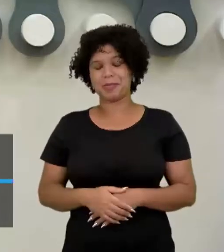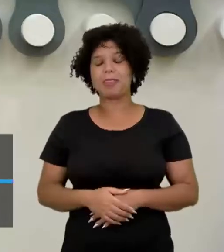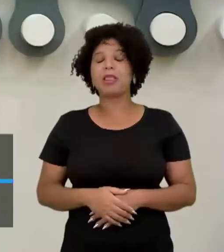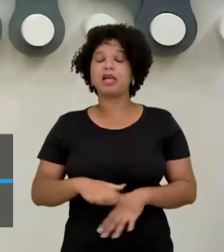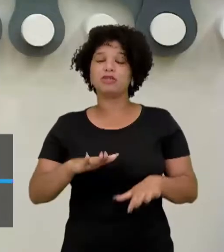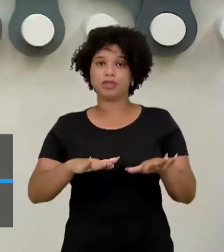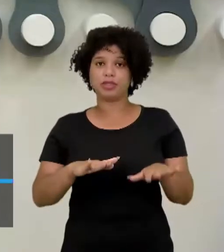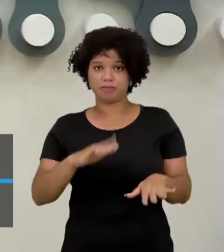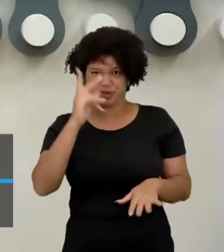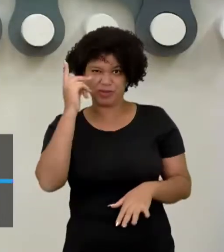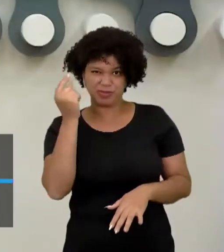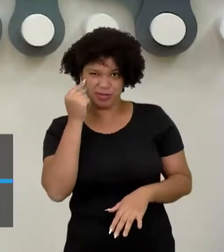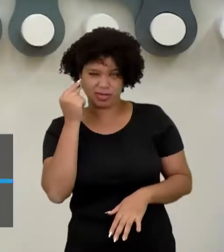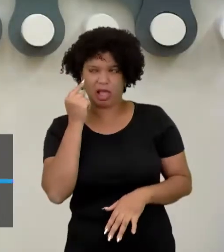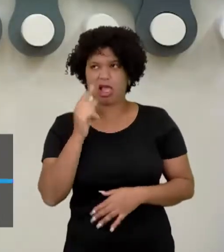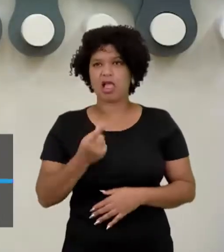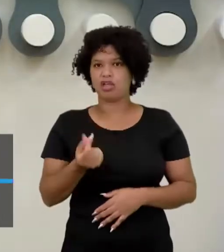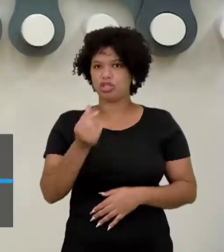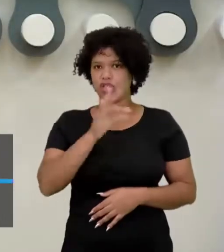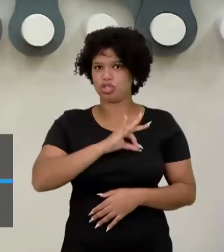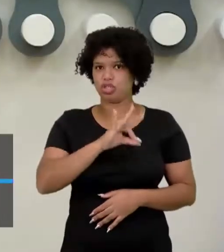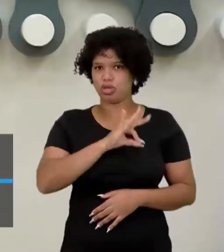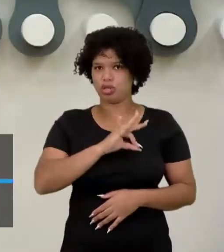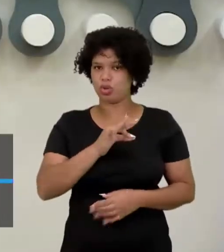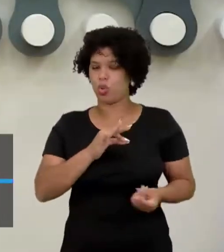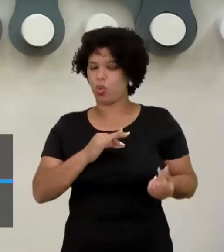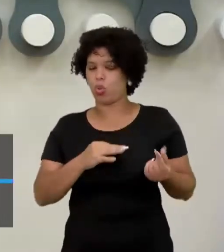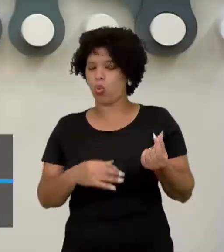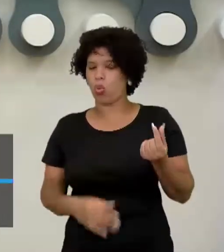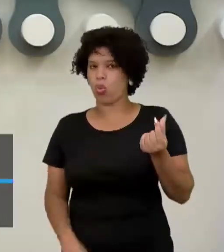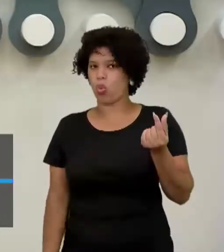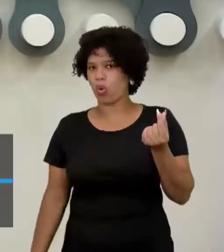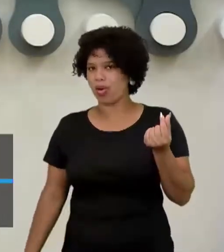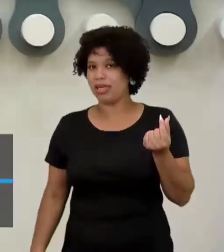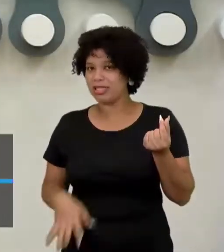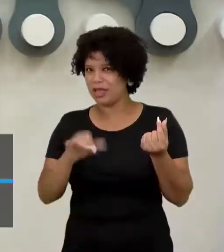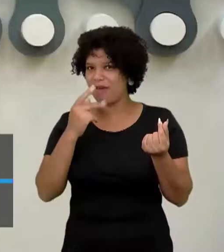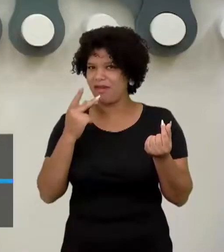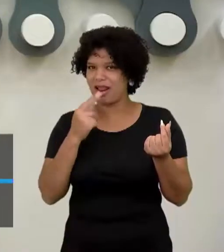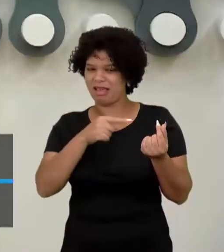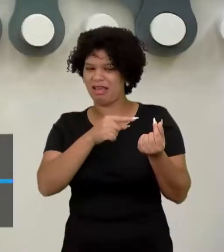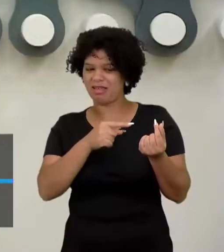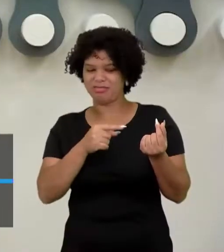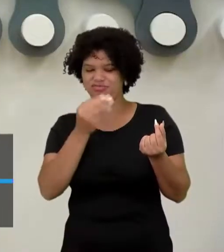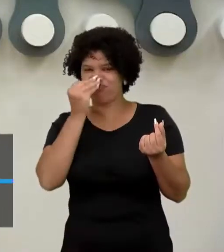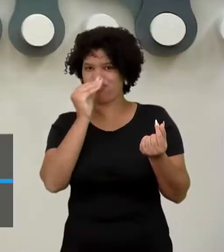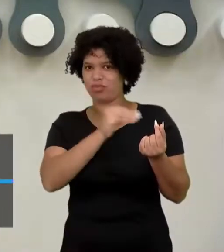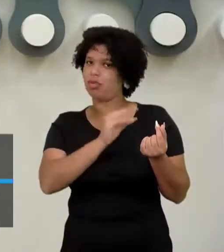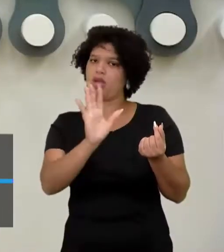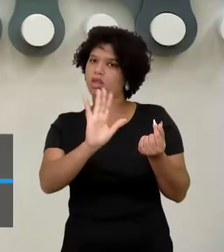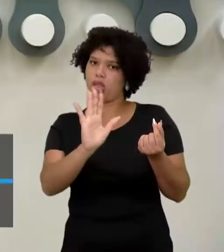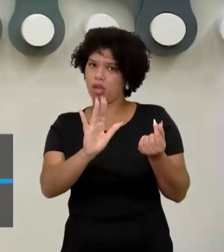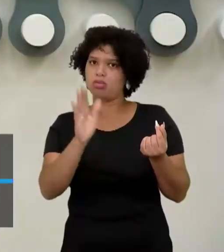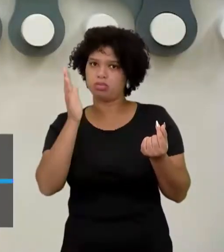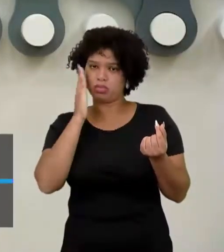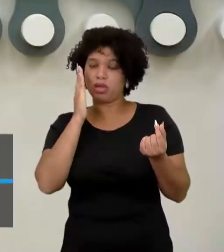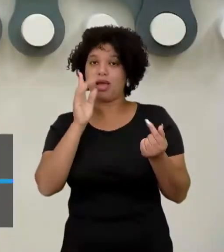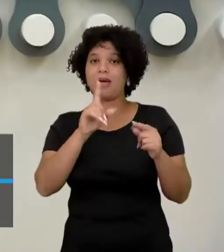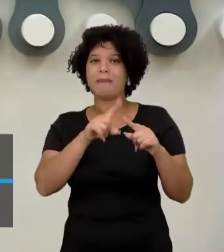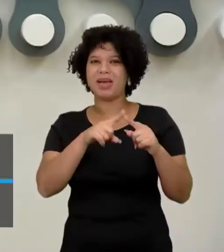Dinheiro é importante, não vou dizer... Seria ridículo da minha parte dizer que não, entendeu? Dinheiro é